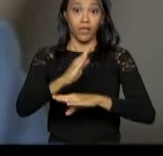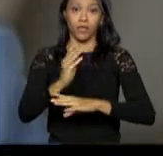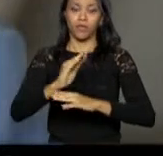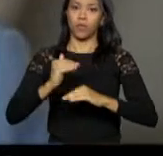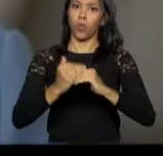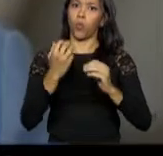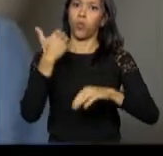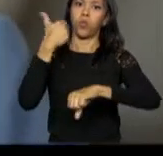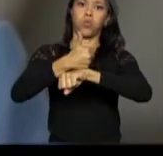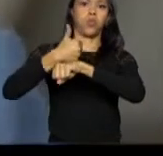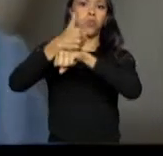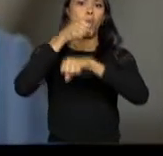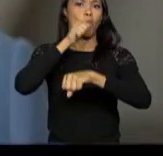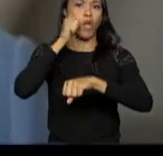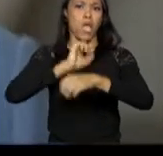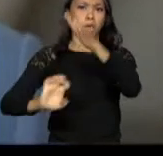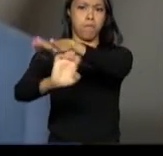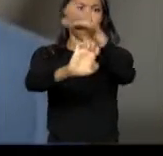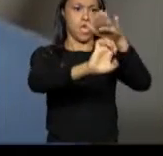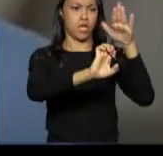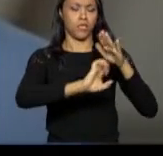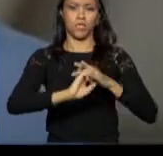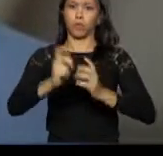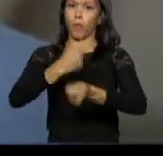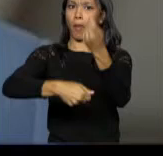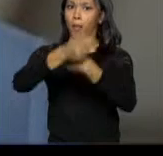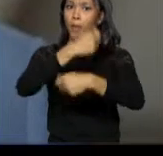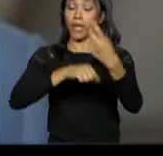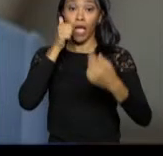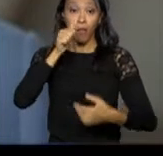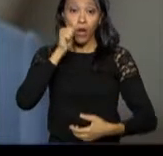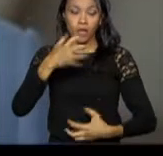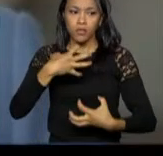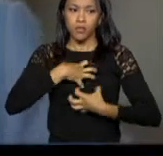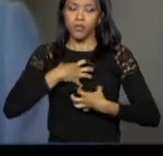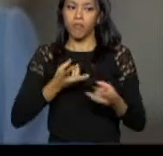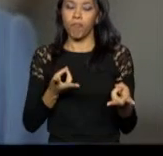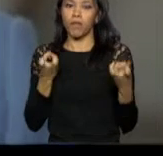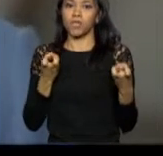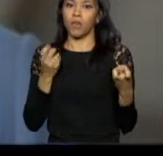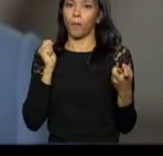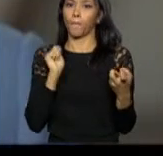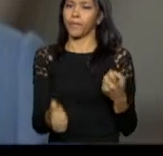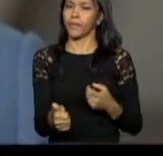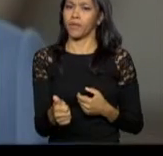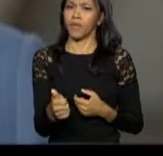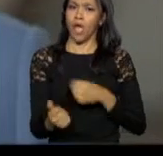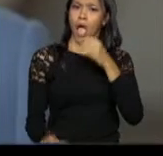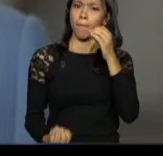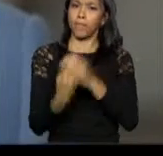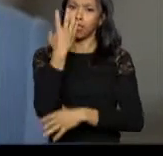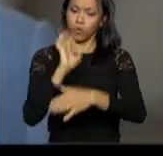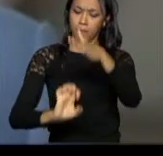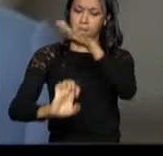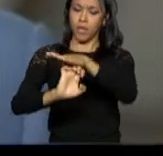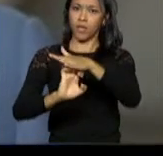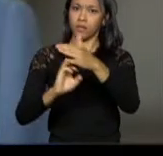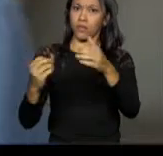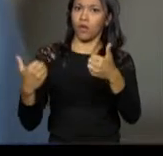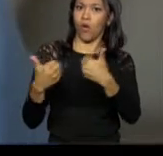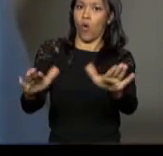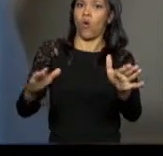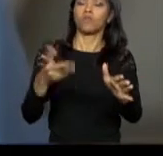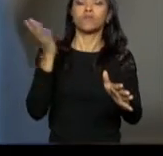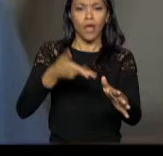empreendedorismo feminino, porque a mulher brasileira tem a sensibilidade de perceber que, abrindo um negócio próprio, ela pode